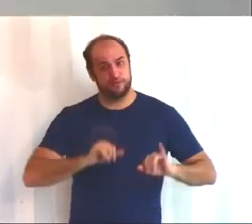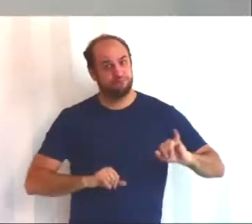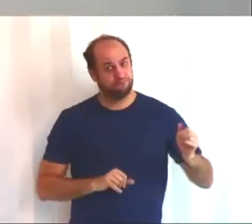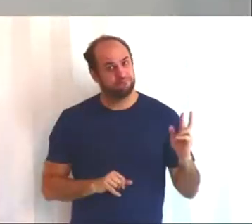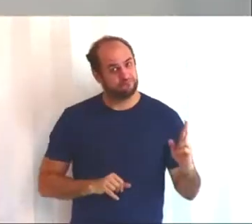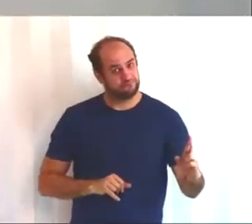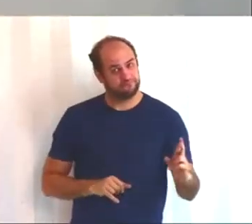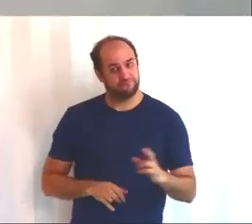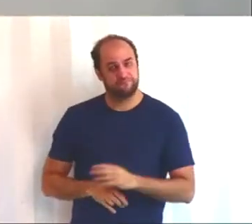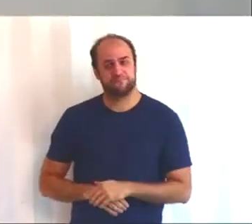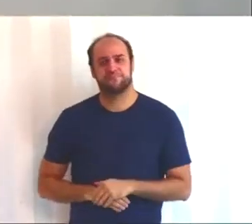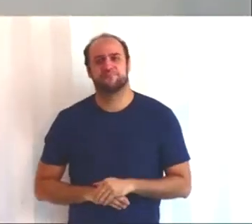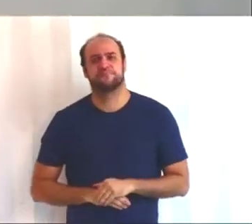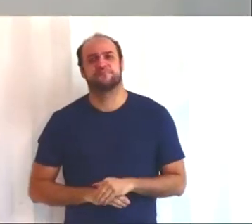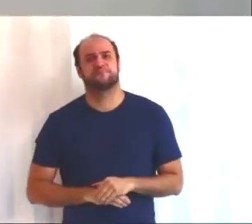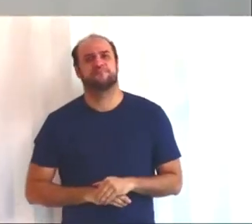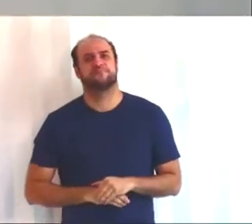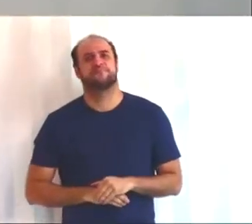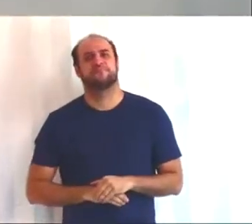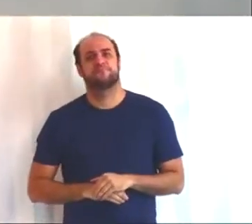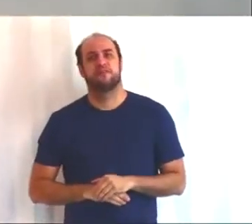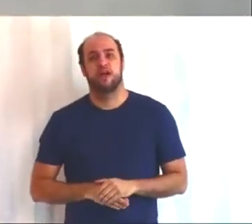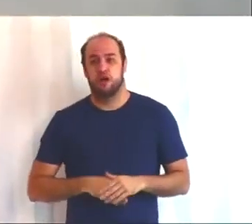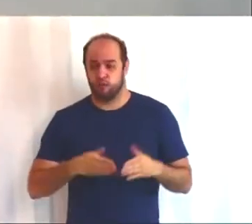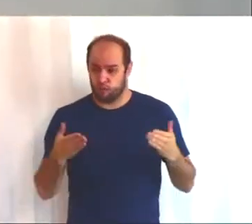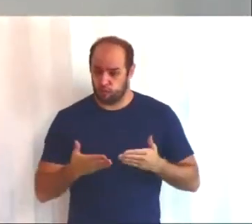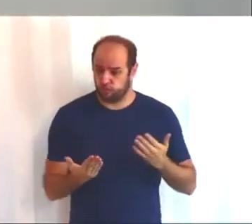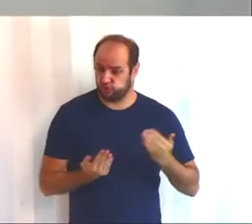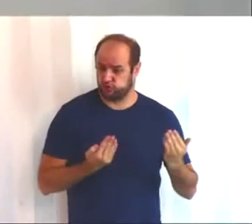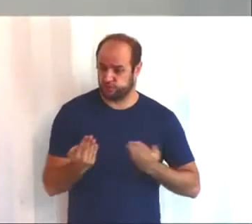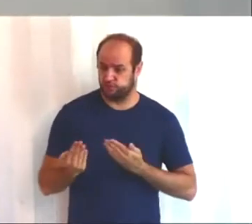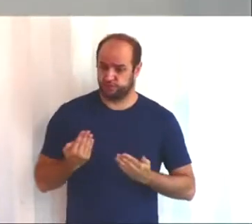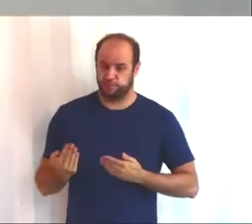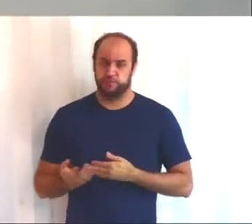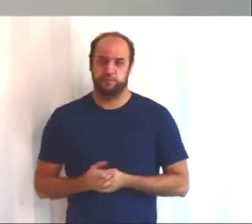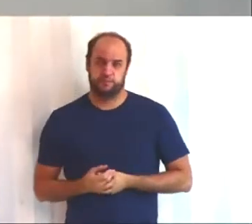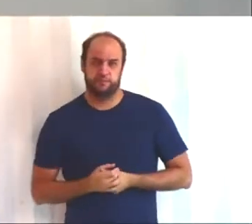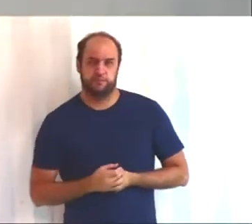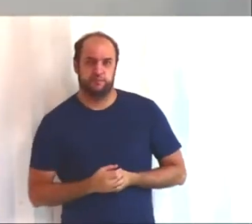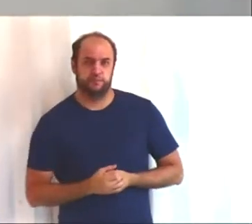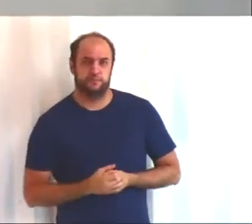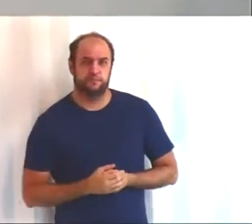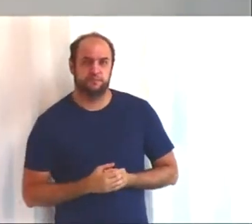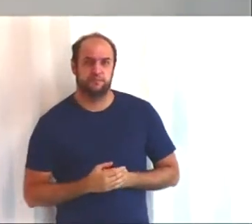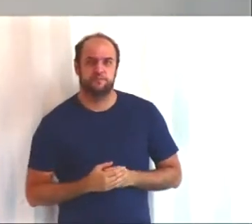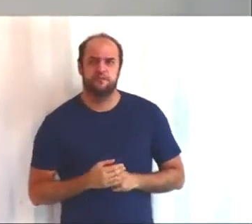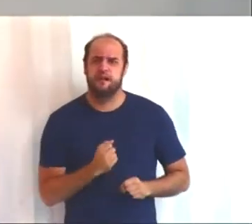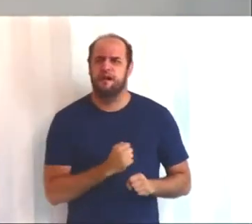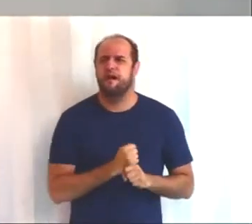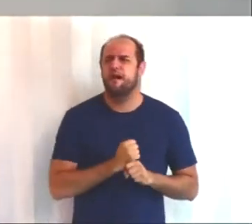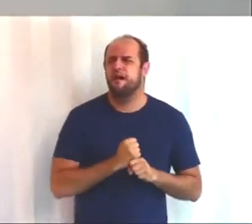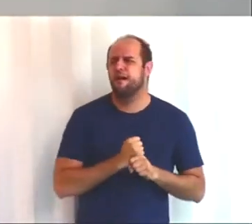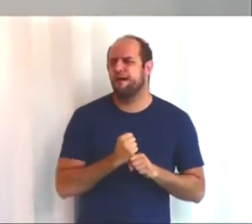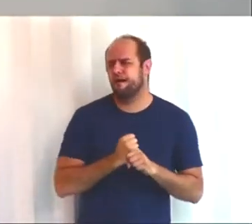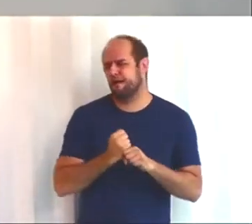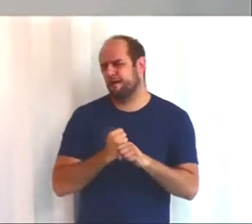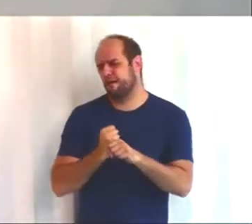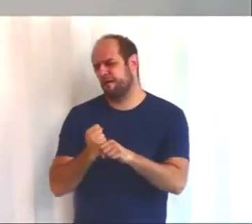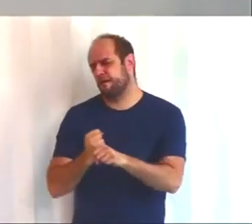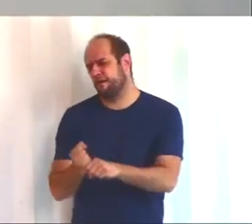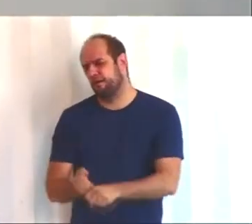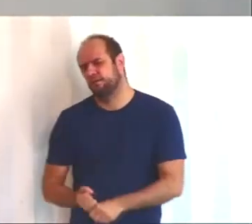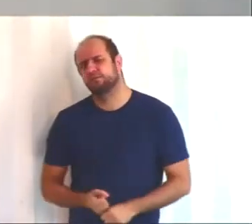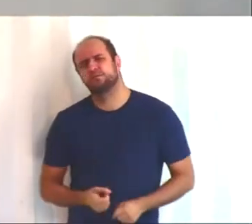Jeremias aos nossos dias. Tanto tempo depois, né? Eu